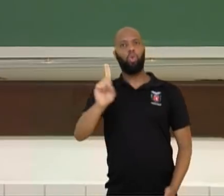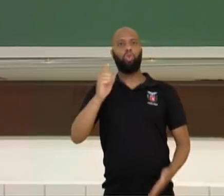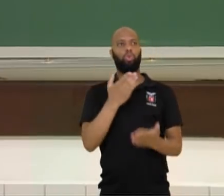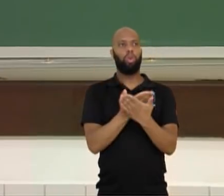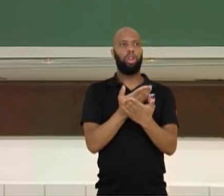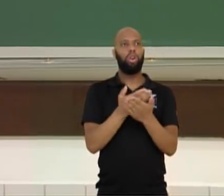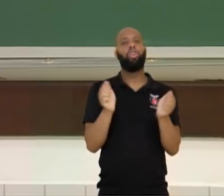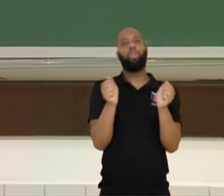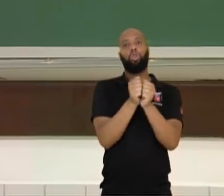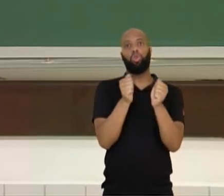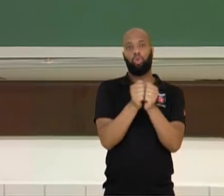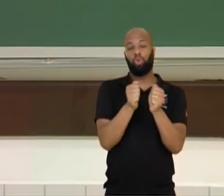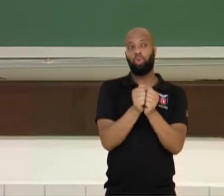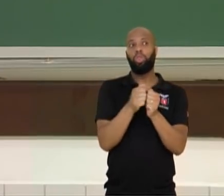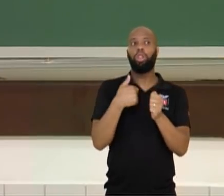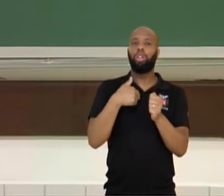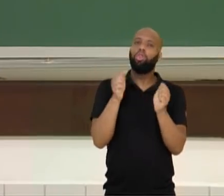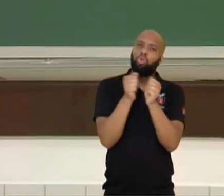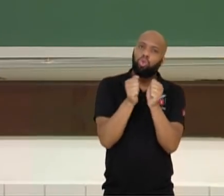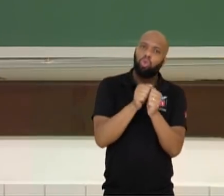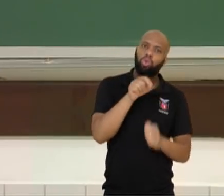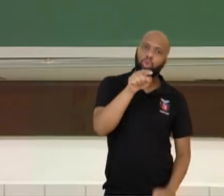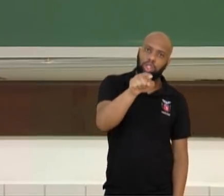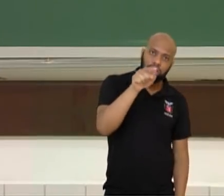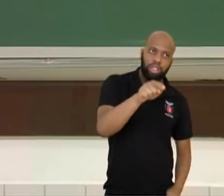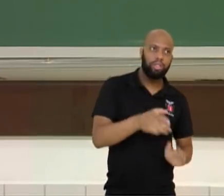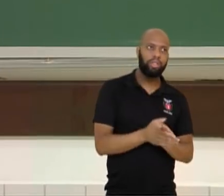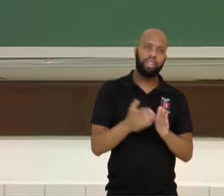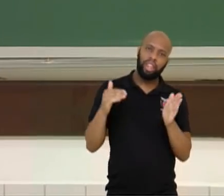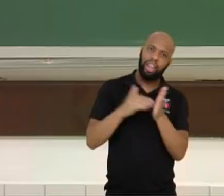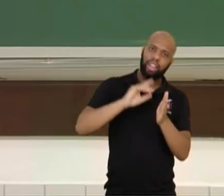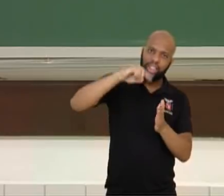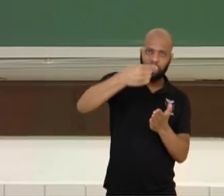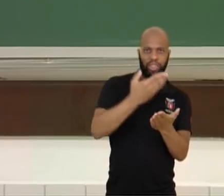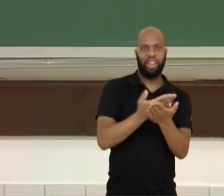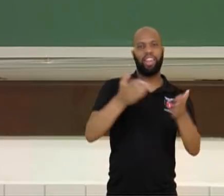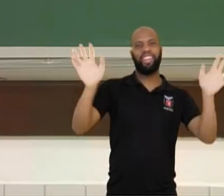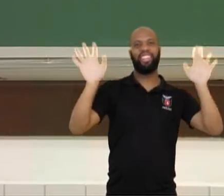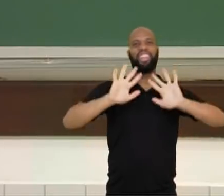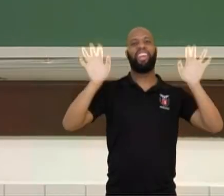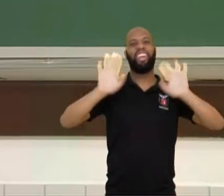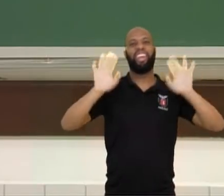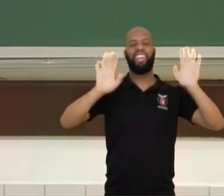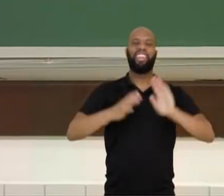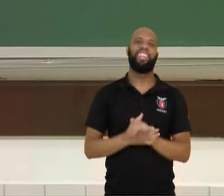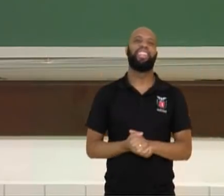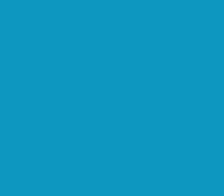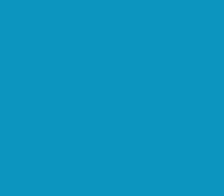última aula, tá? Então espero vocês aqui. Até a próxima aula. Tchau, gente!